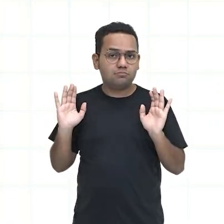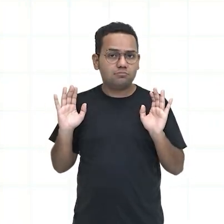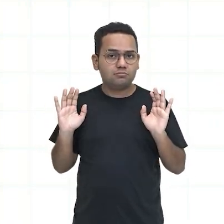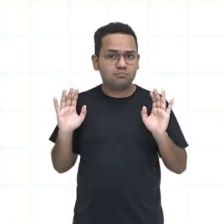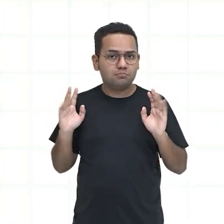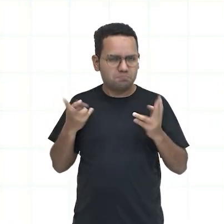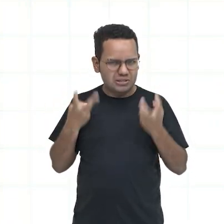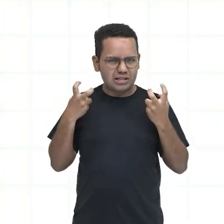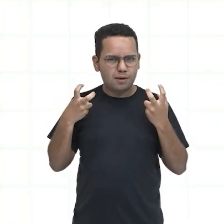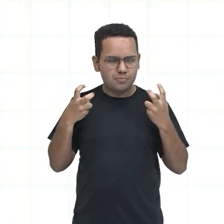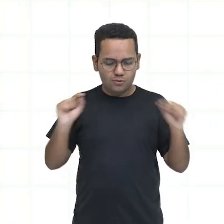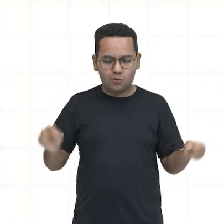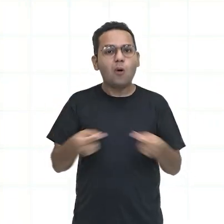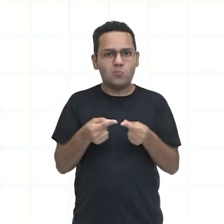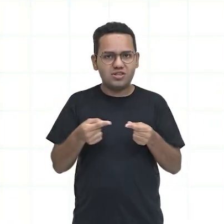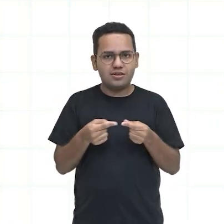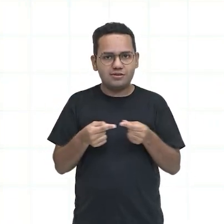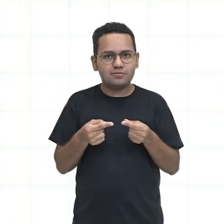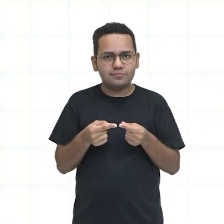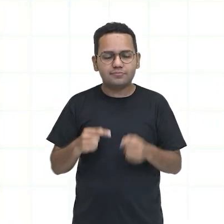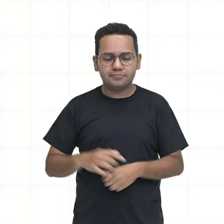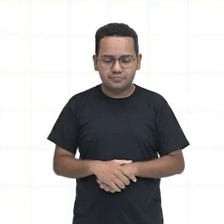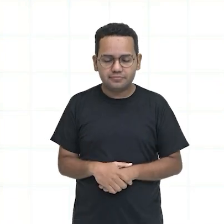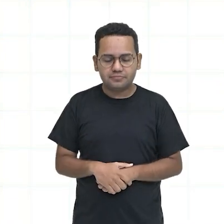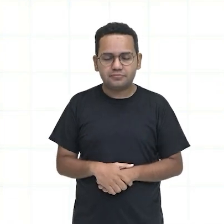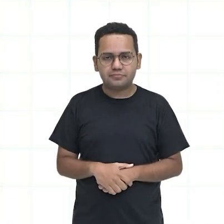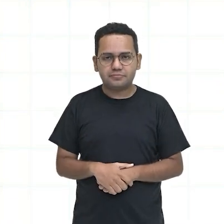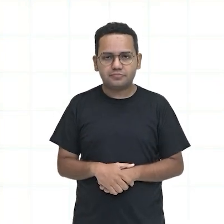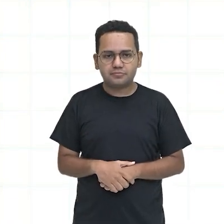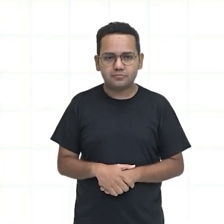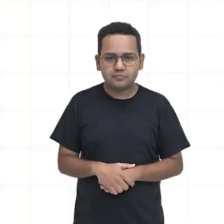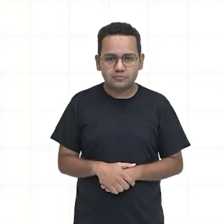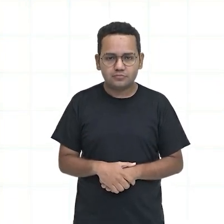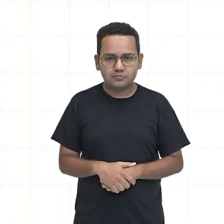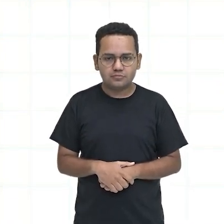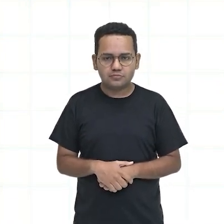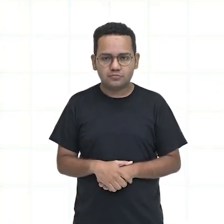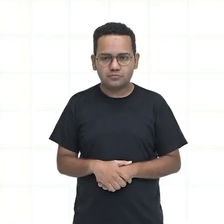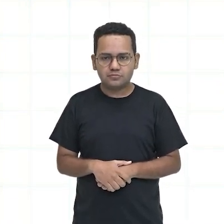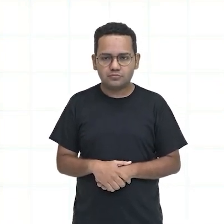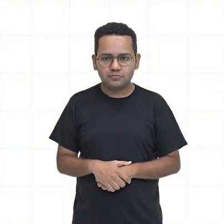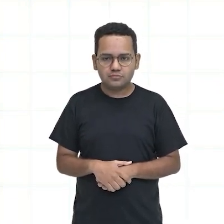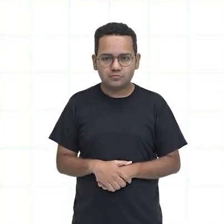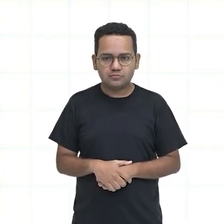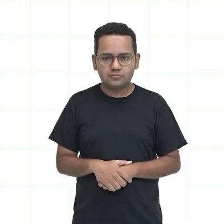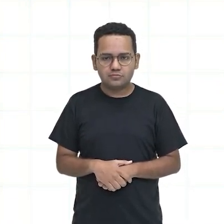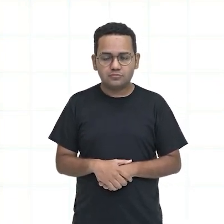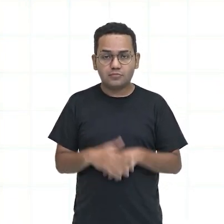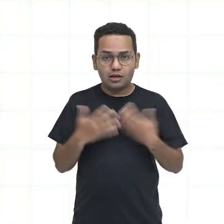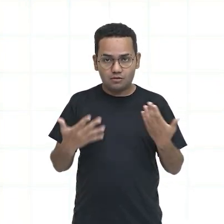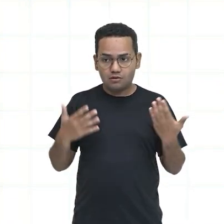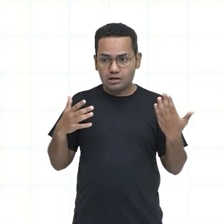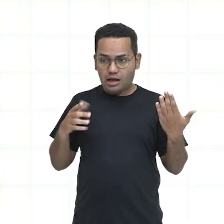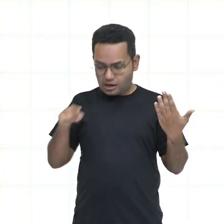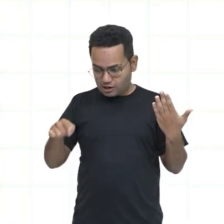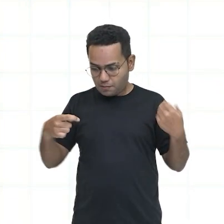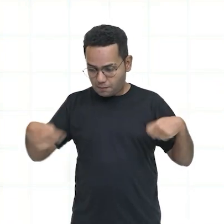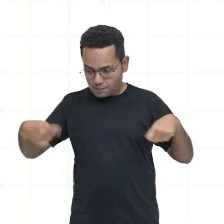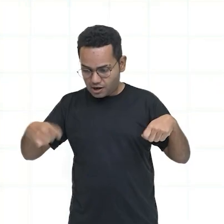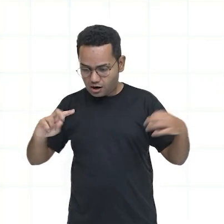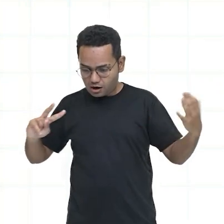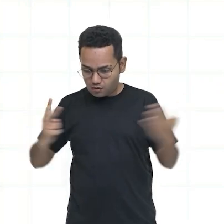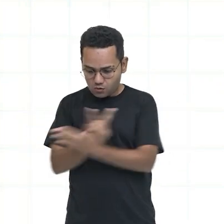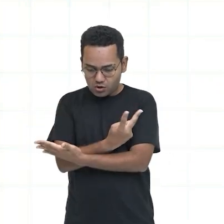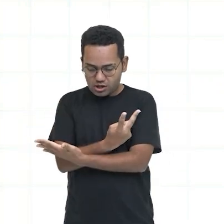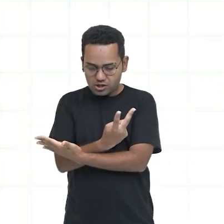acontecer, né? A segunda ação, ela só vai acontecer mediante ao acontecimento dessa primeira aqui. Essa aqui